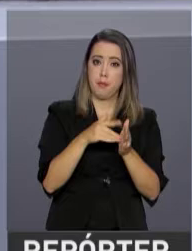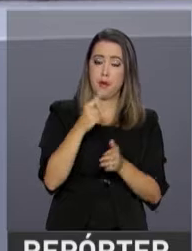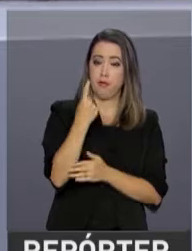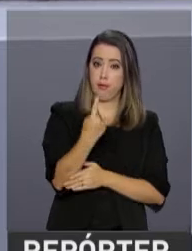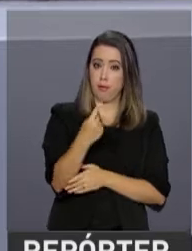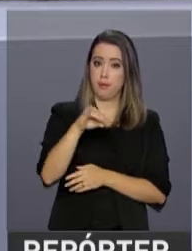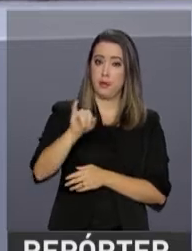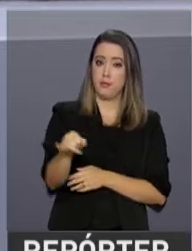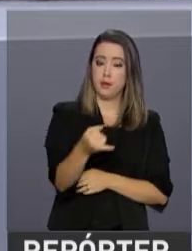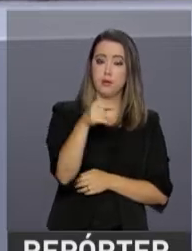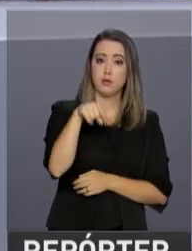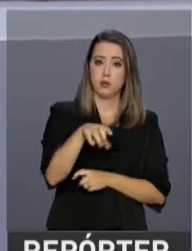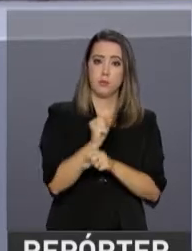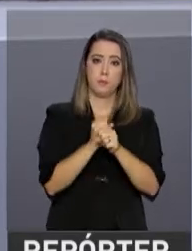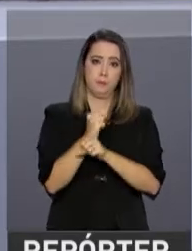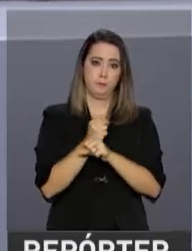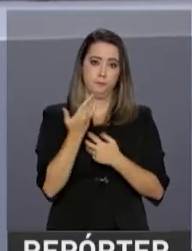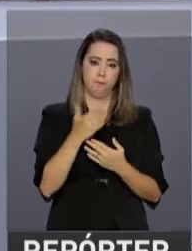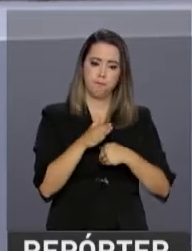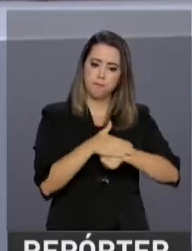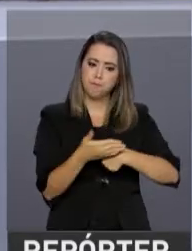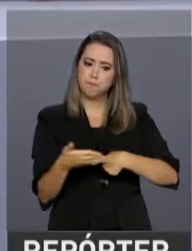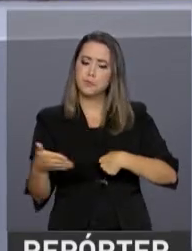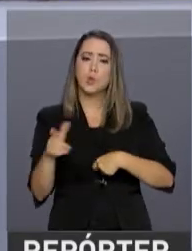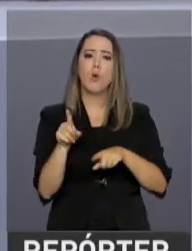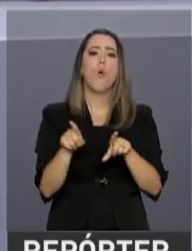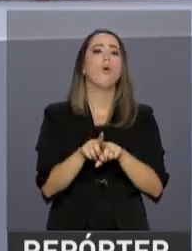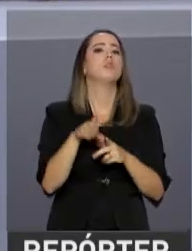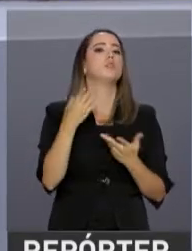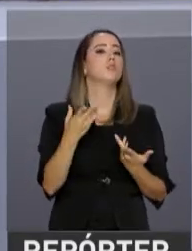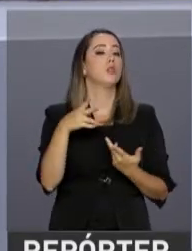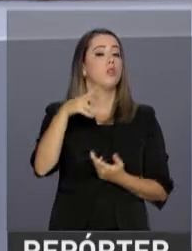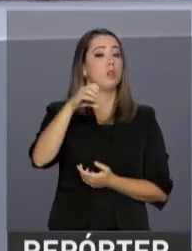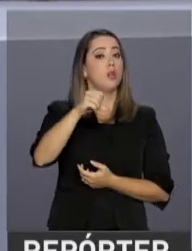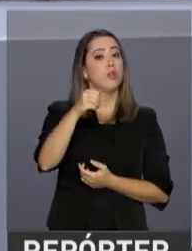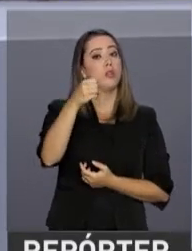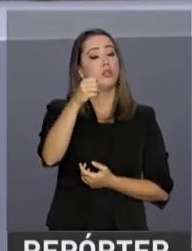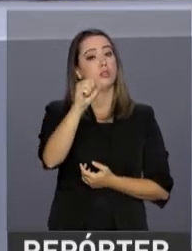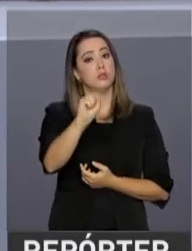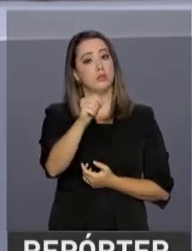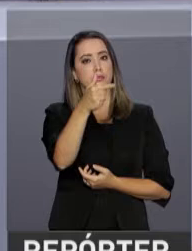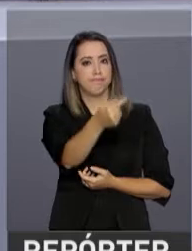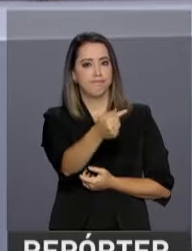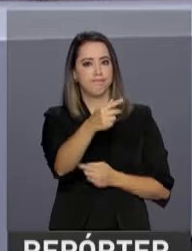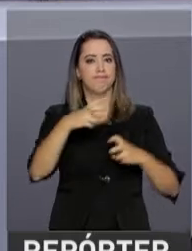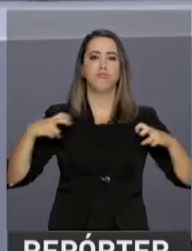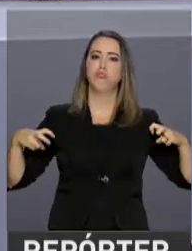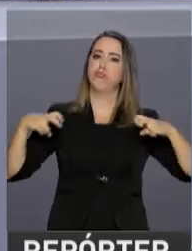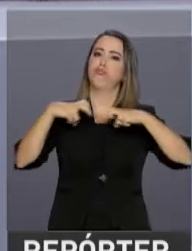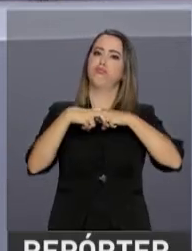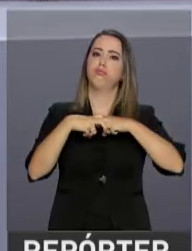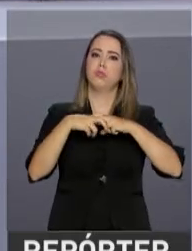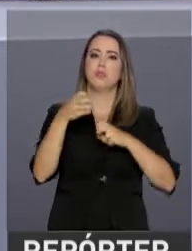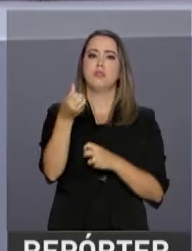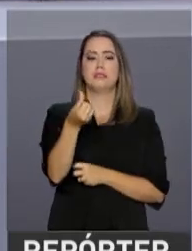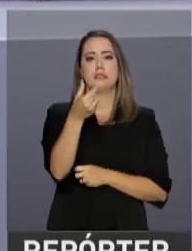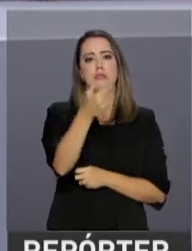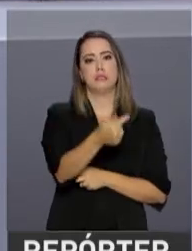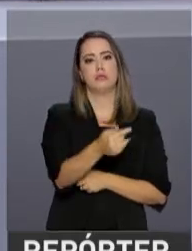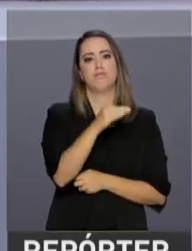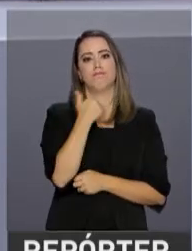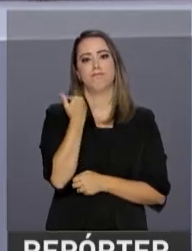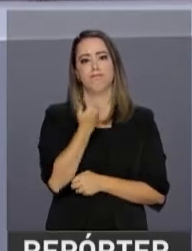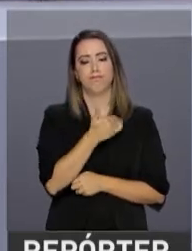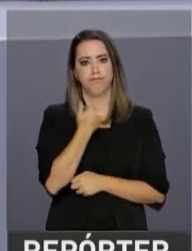janeiro de 2018 no período foram registrados 987 acidentes e 67 mortes